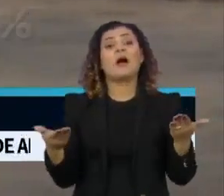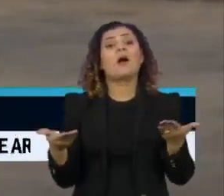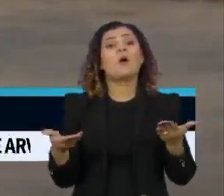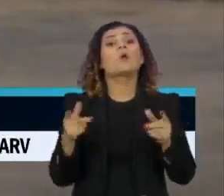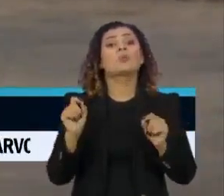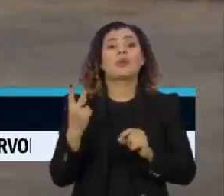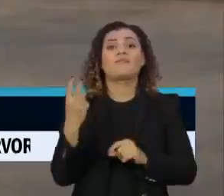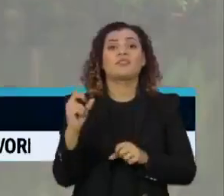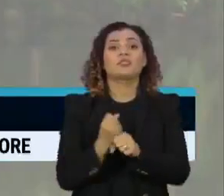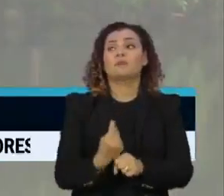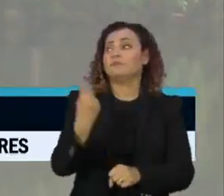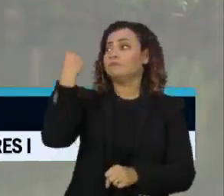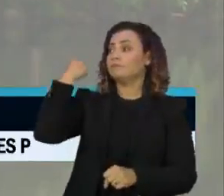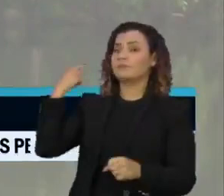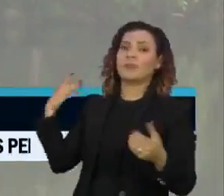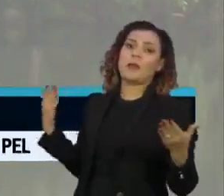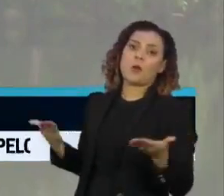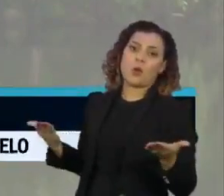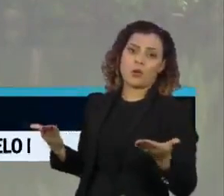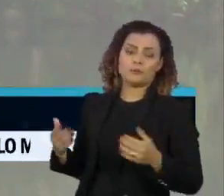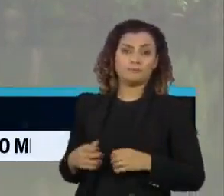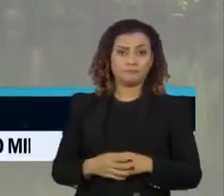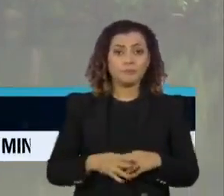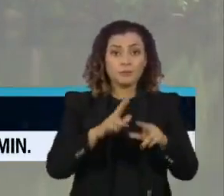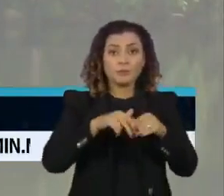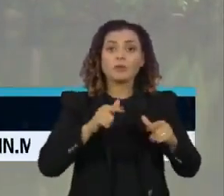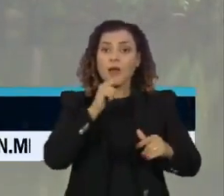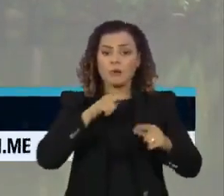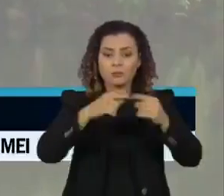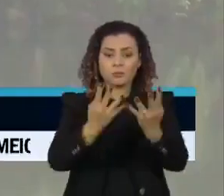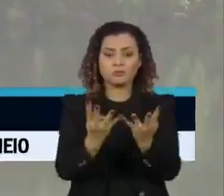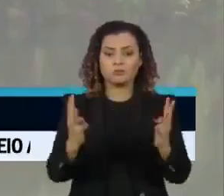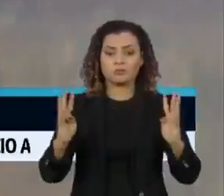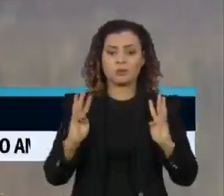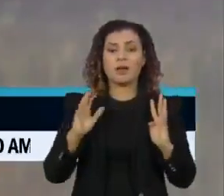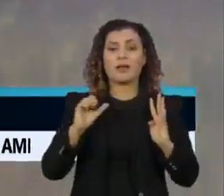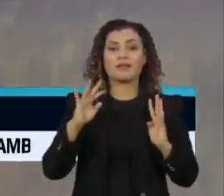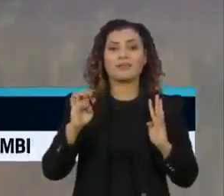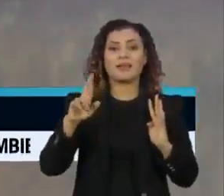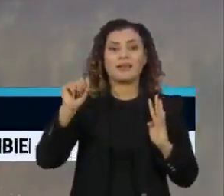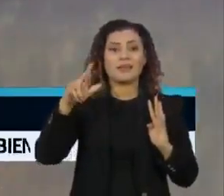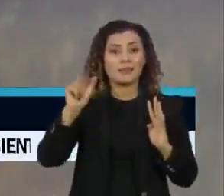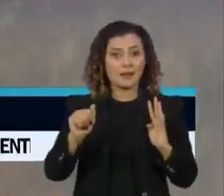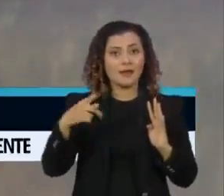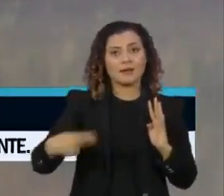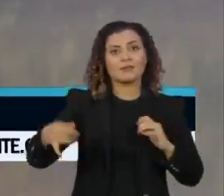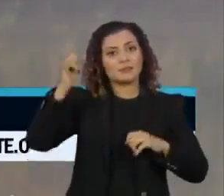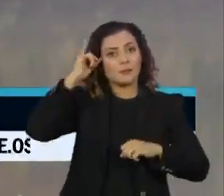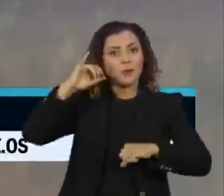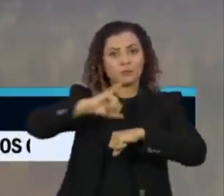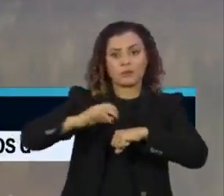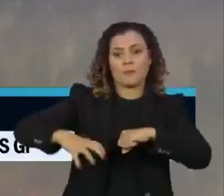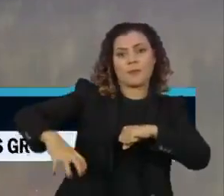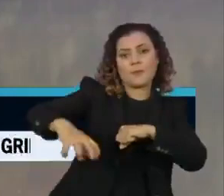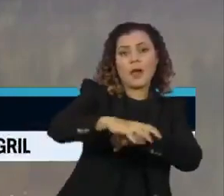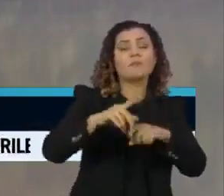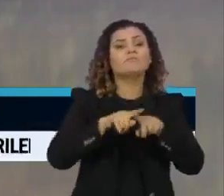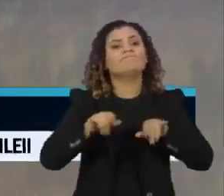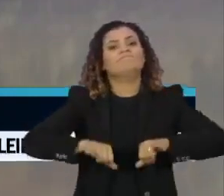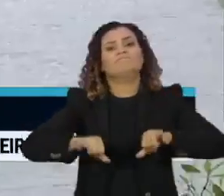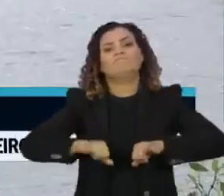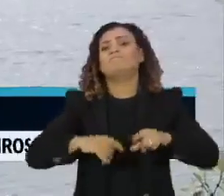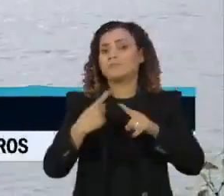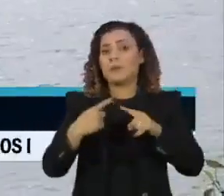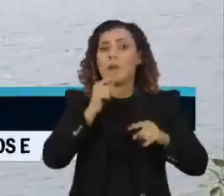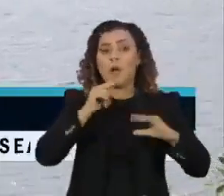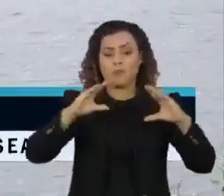há 20 anos. O sistema Cantareira, que abastece mais de 7 milhões de pessoas da Grande São Paulo, é um dos que sofrem com a